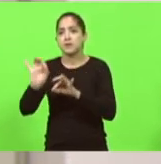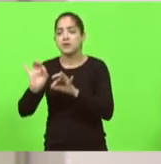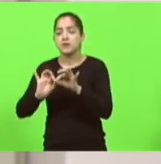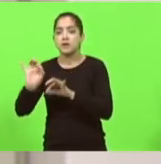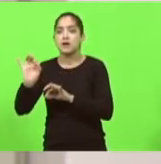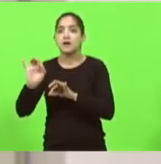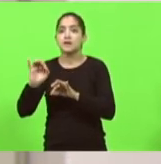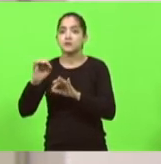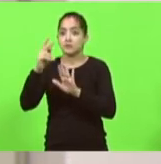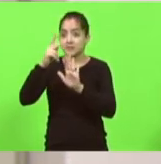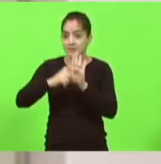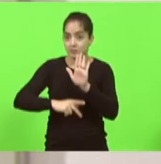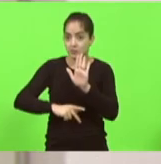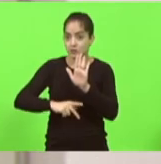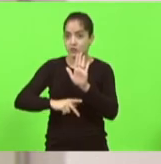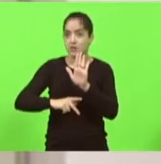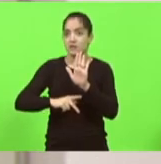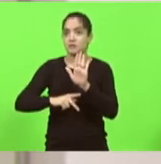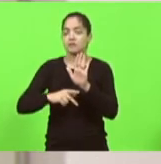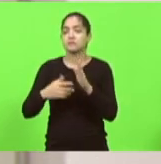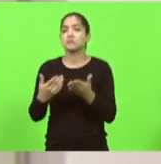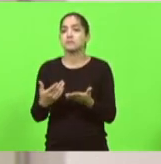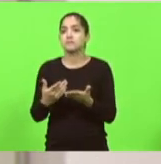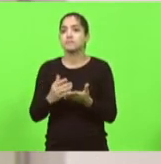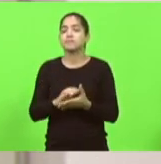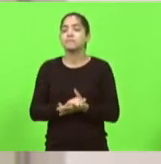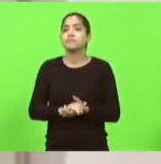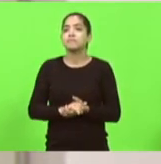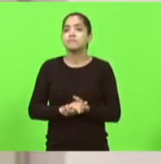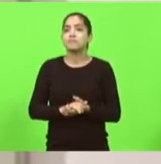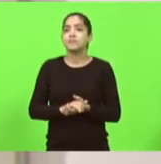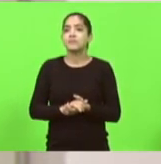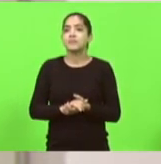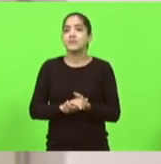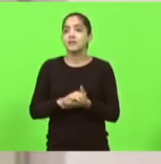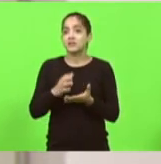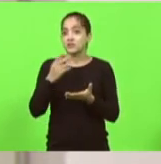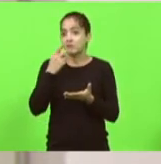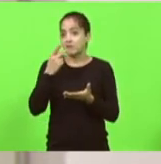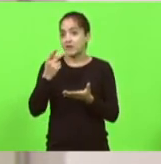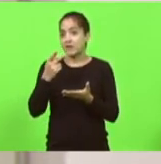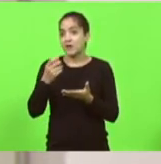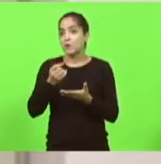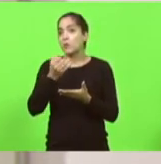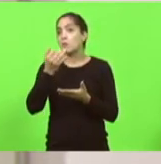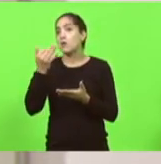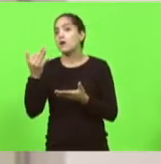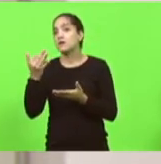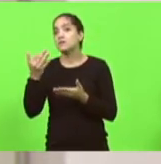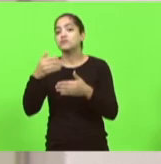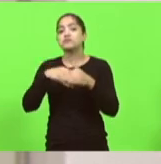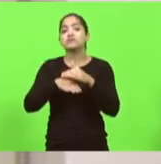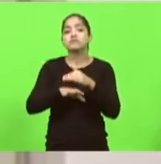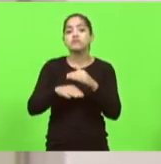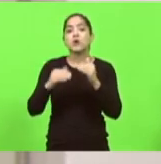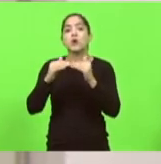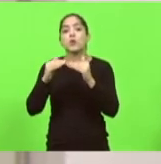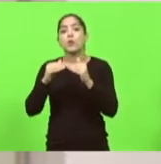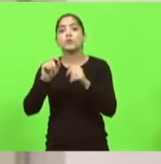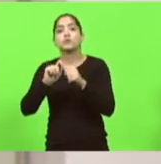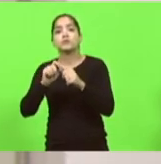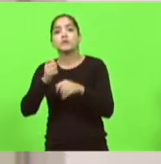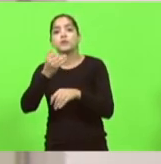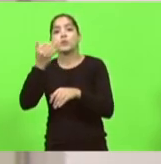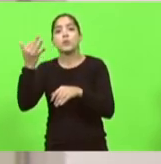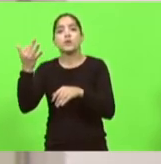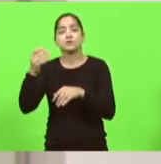nesse projeto e a forma como vocês têm aplicado. Acho que o senhor devia falar até quanto já botou no cofre, quantos acordos já foram feitos,